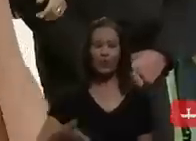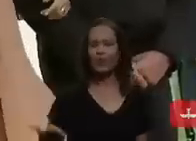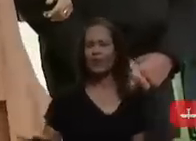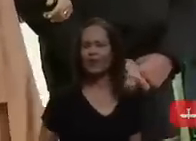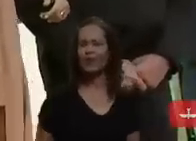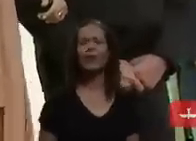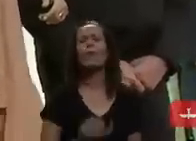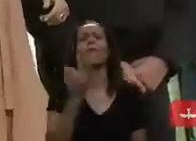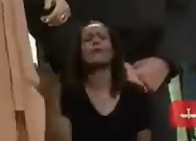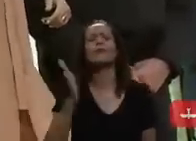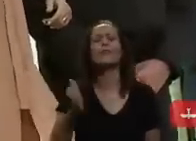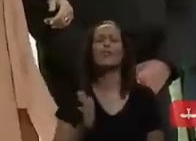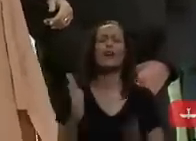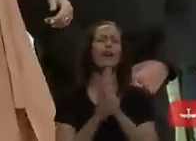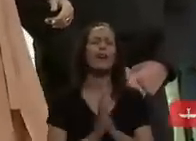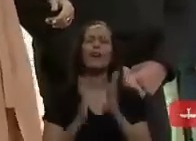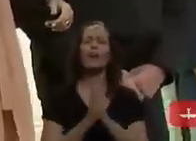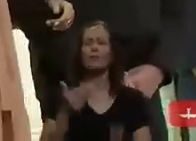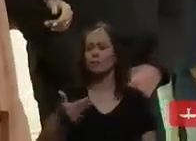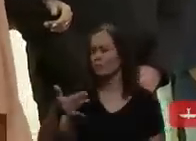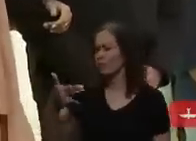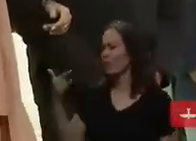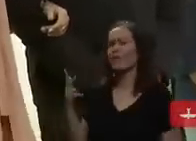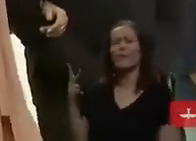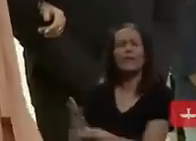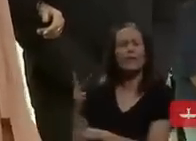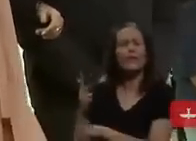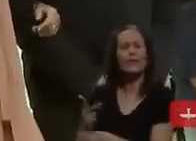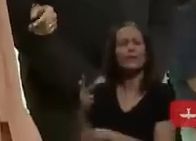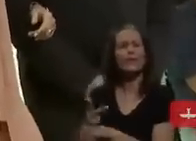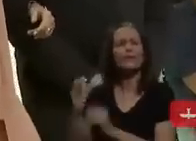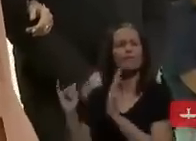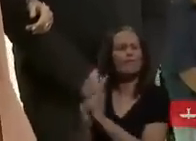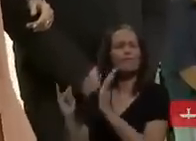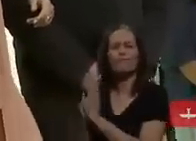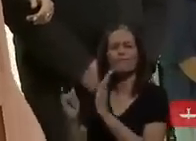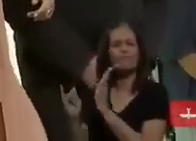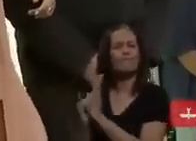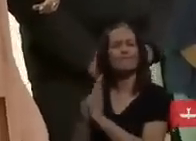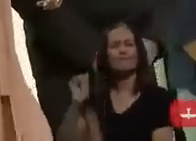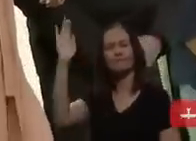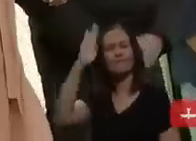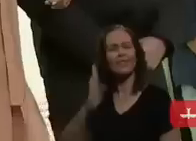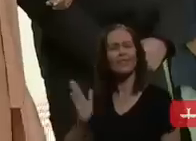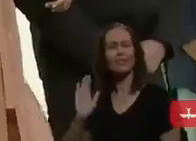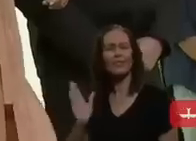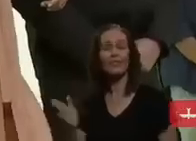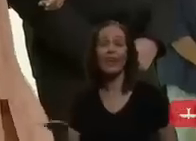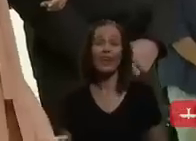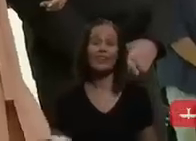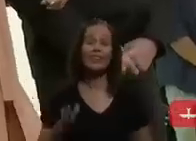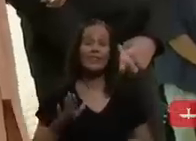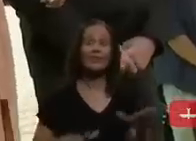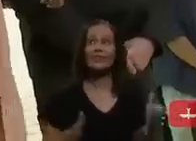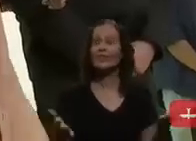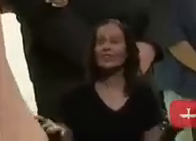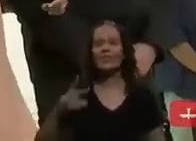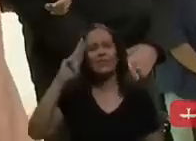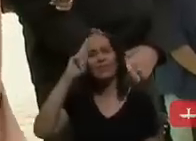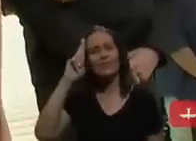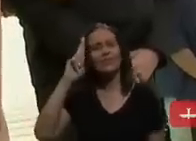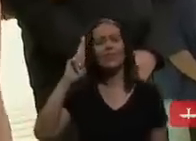já oravam, vocês? Quantos vídeos de intercessão pela nossa nação? Fico até constrangido. Falo: Senhor,